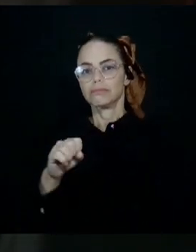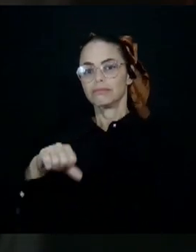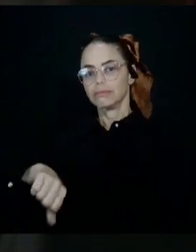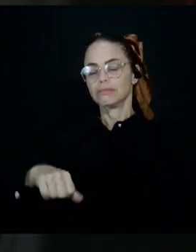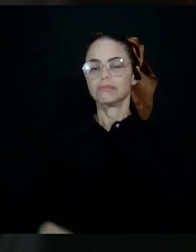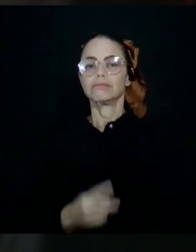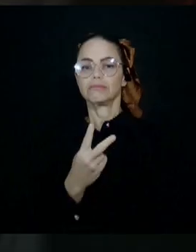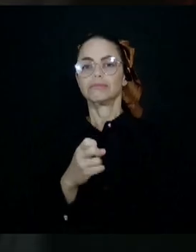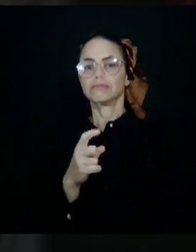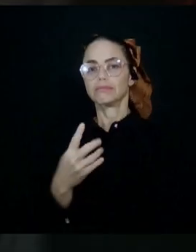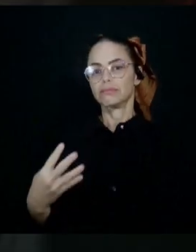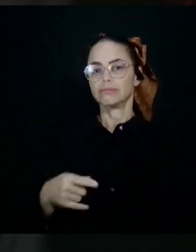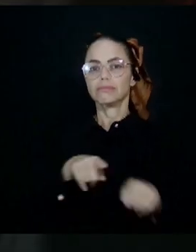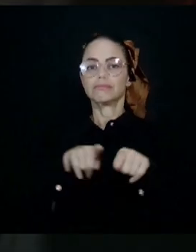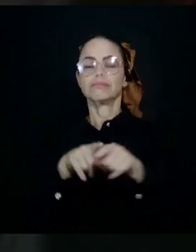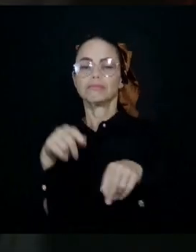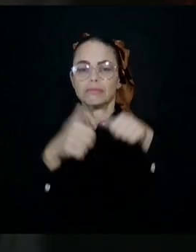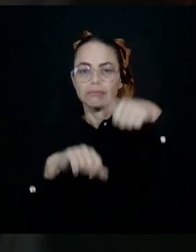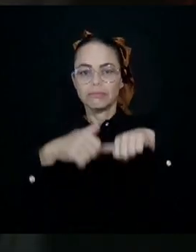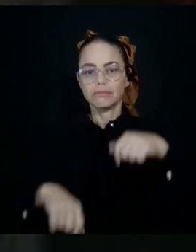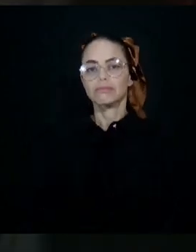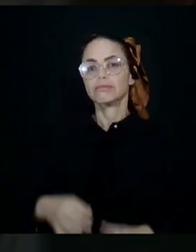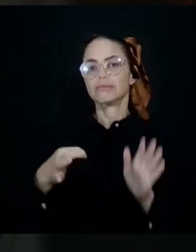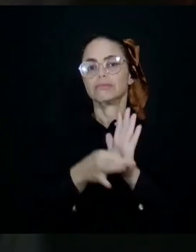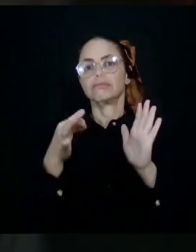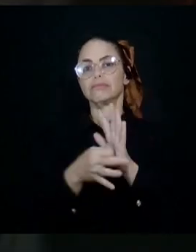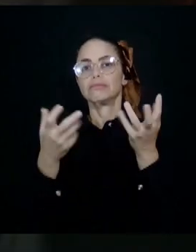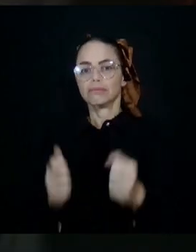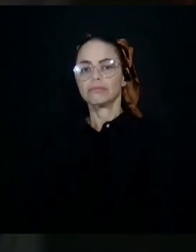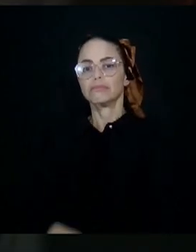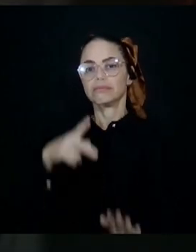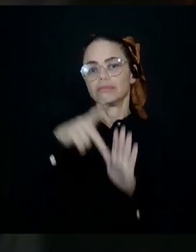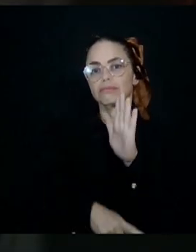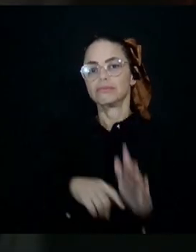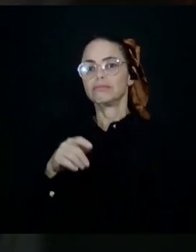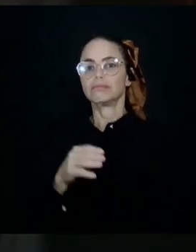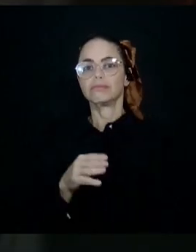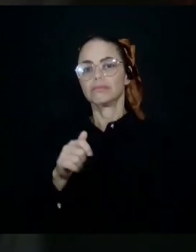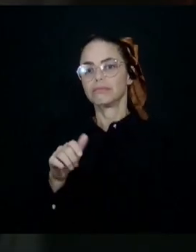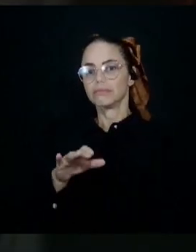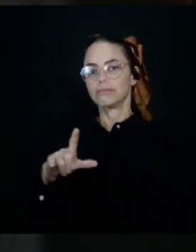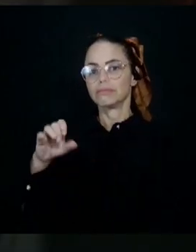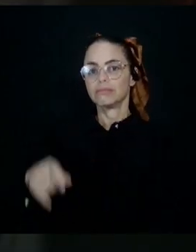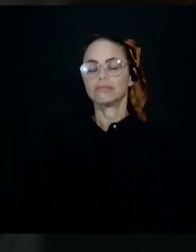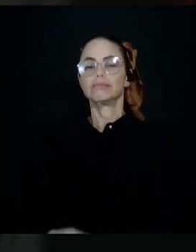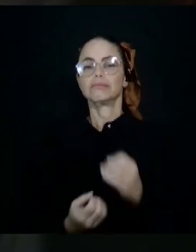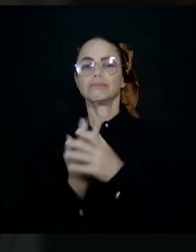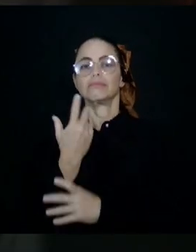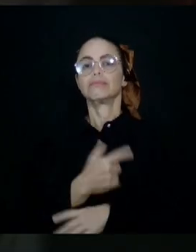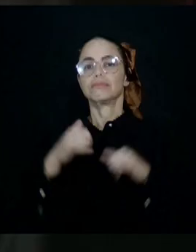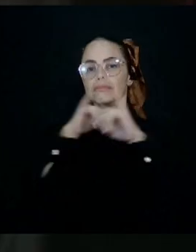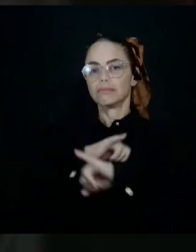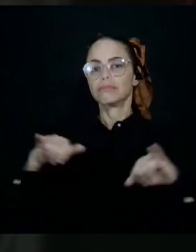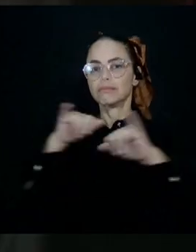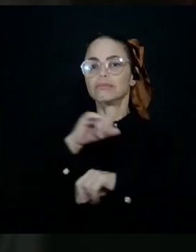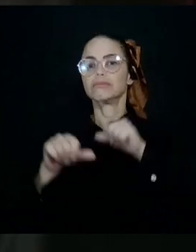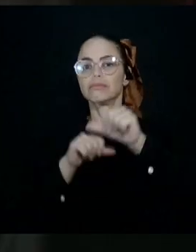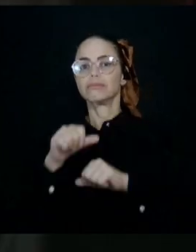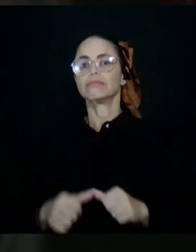será analisado o parecer favorável ao projeto do vereador Marcelo Silva, que cria a campanha Brincando Mais Campinas,